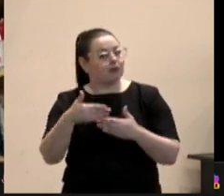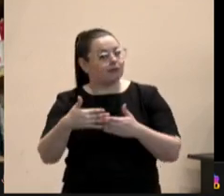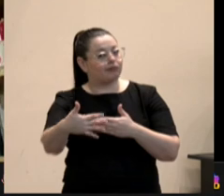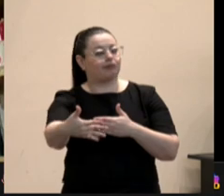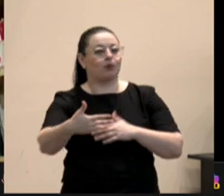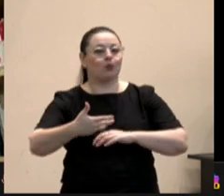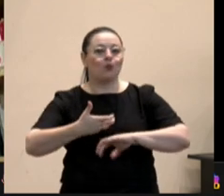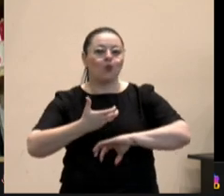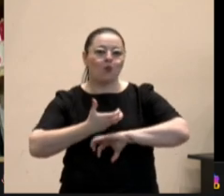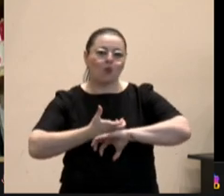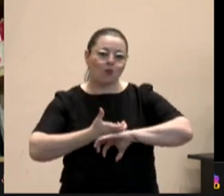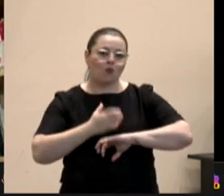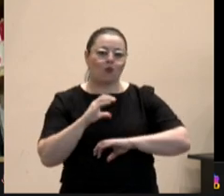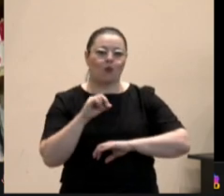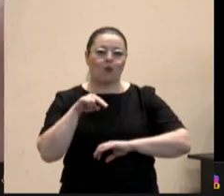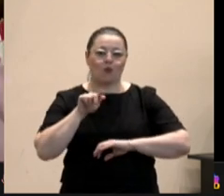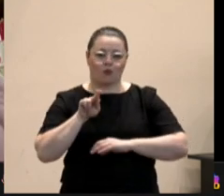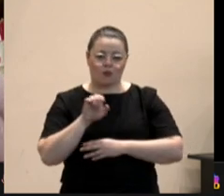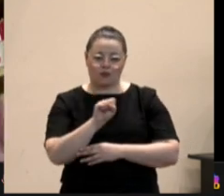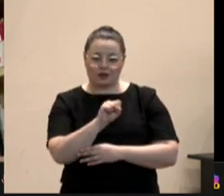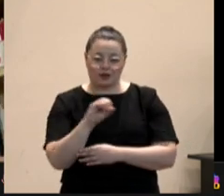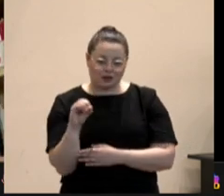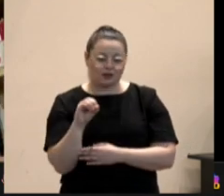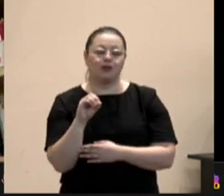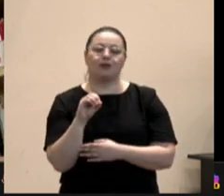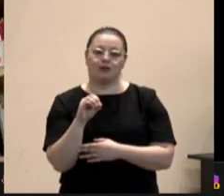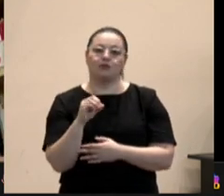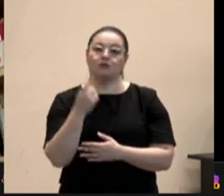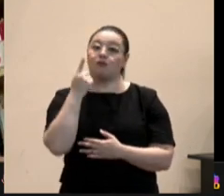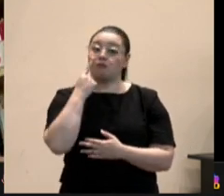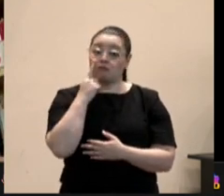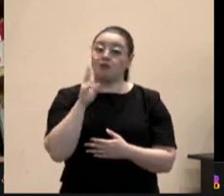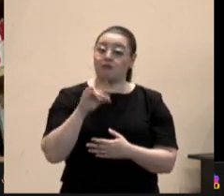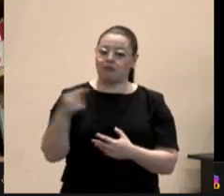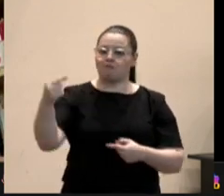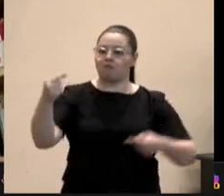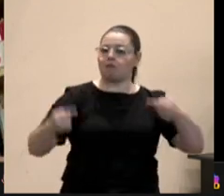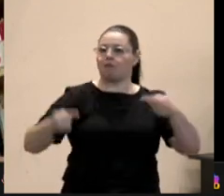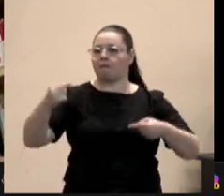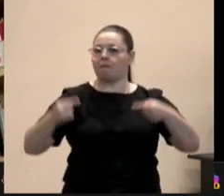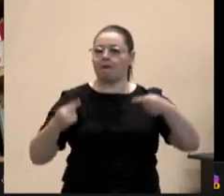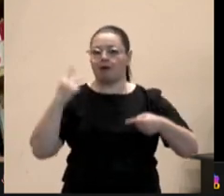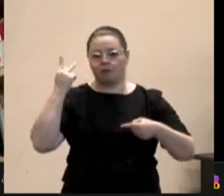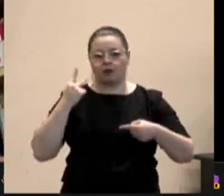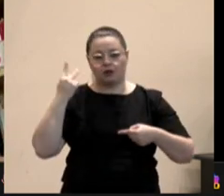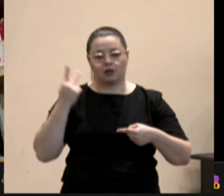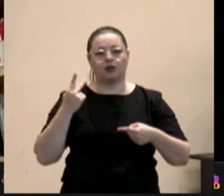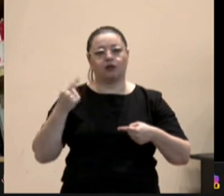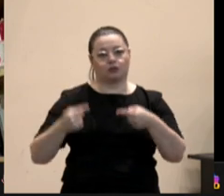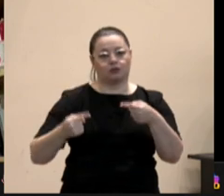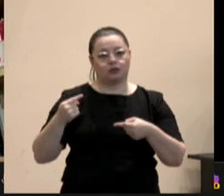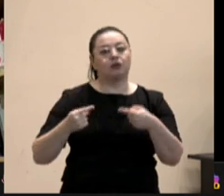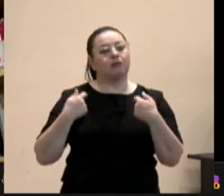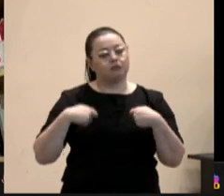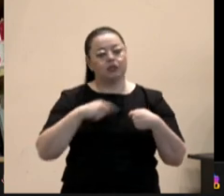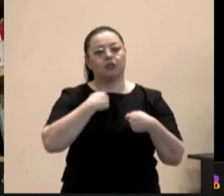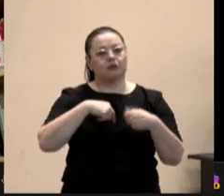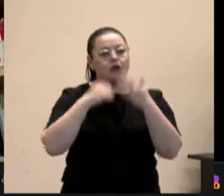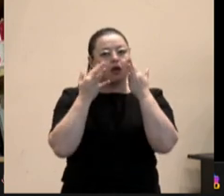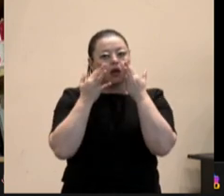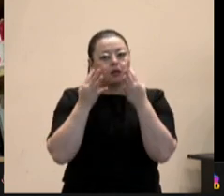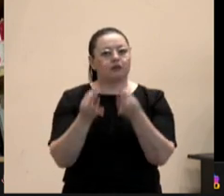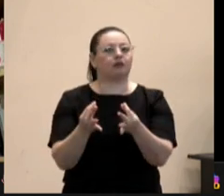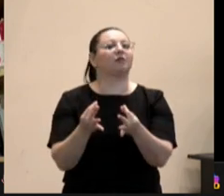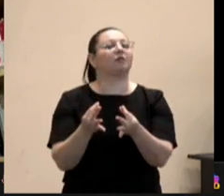acho que são coisas para que nesse debate que vai acontecer no Congresso, que a gente esteja bastante atento, até porque